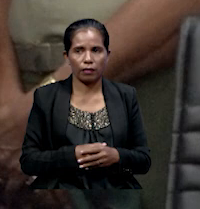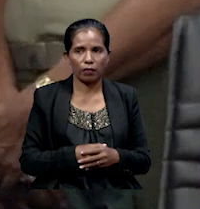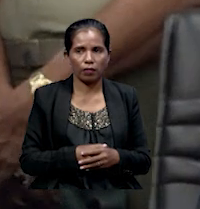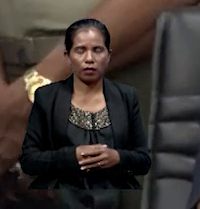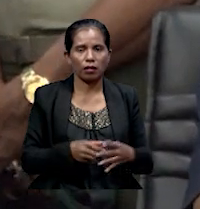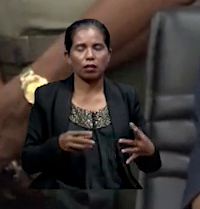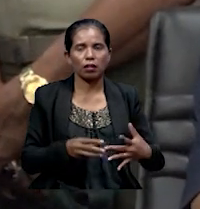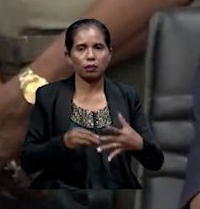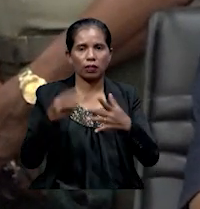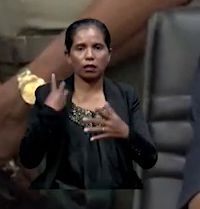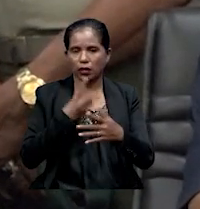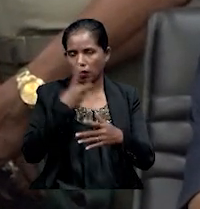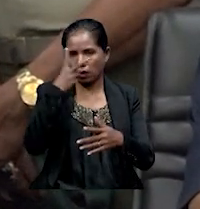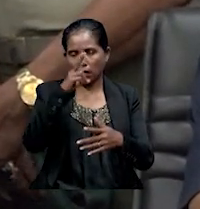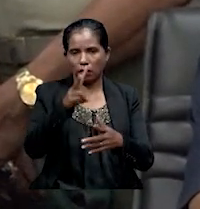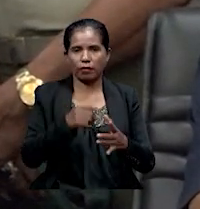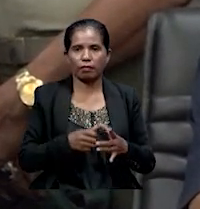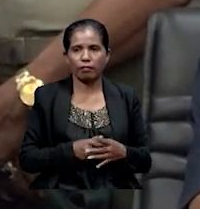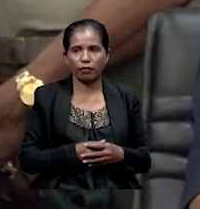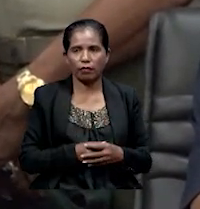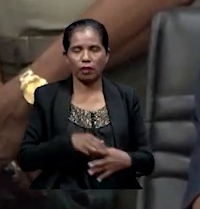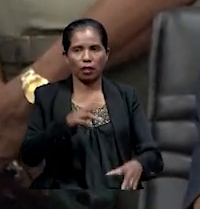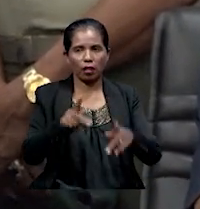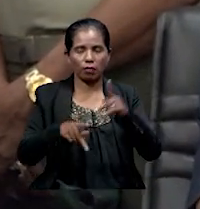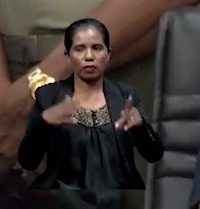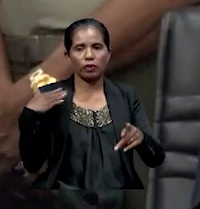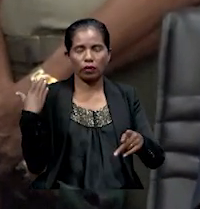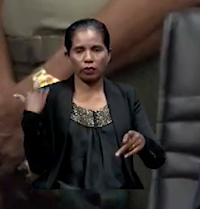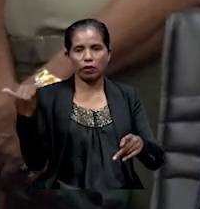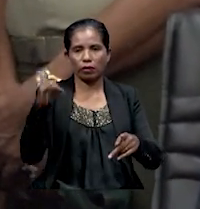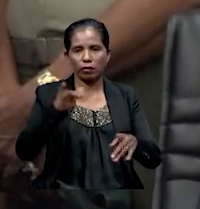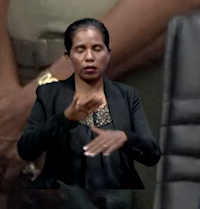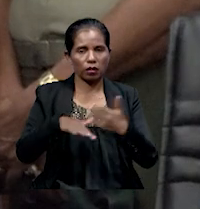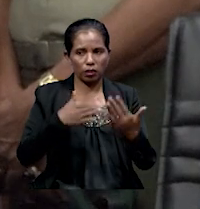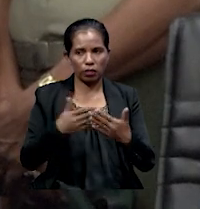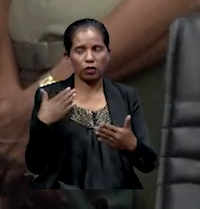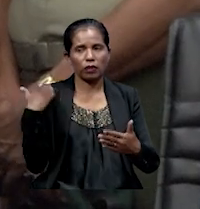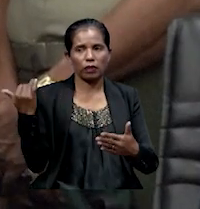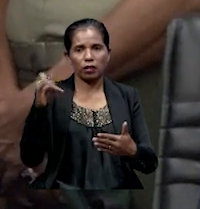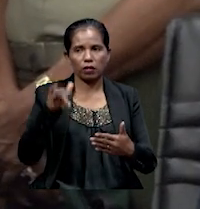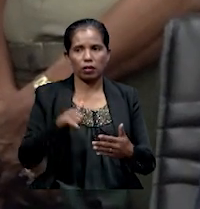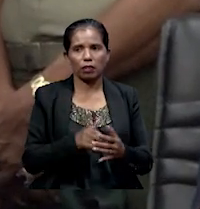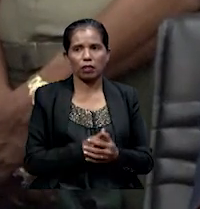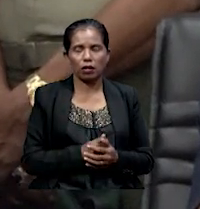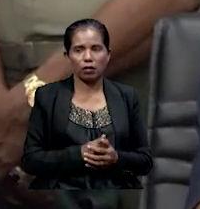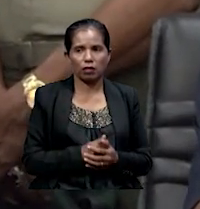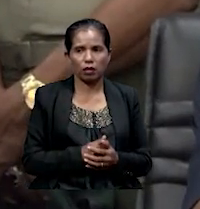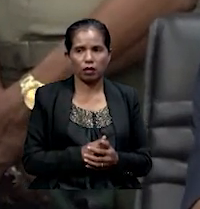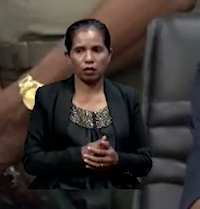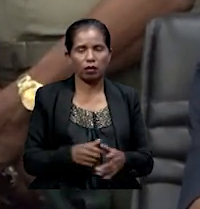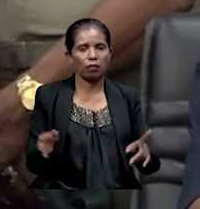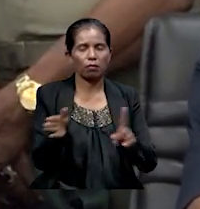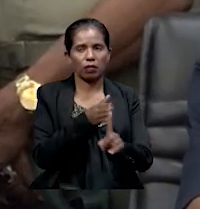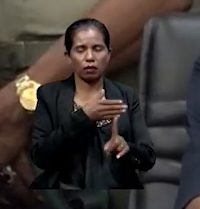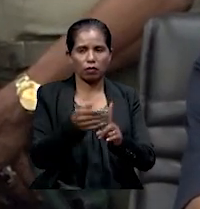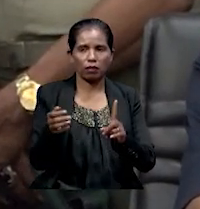liu a itahare a comunidade de juventude sira nebe ansa taulima faliba unansa sira. Taulima ba ia